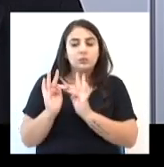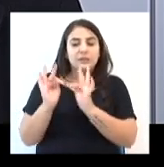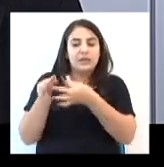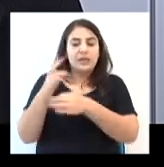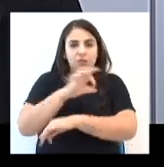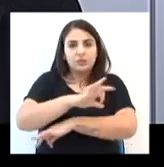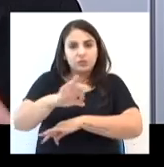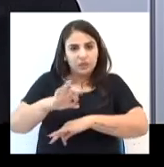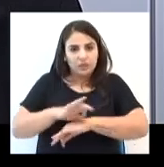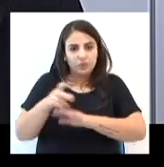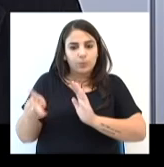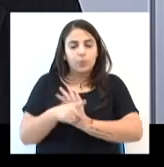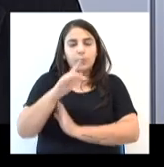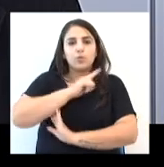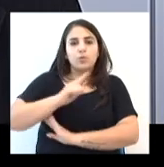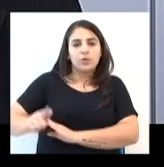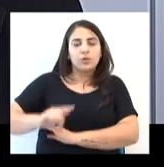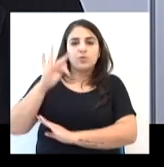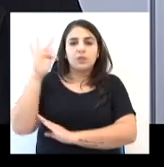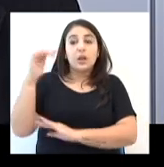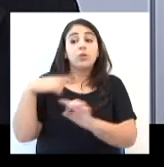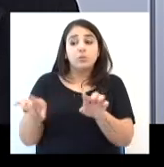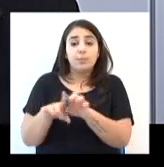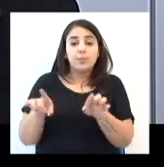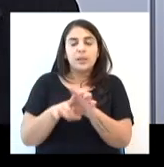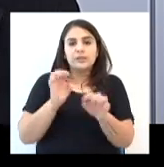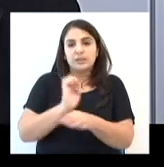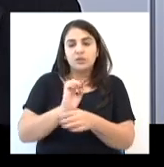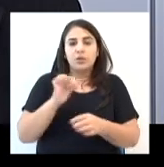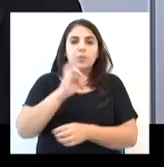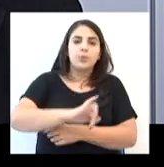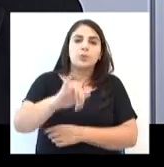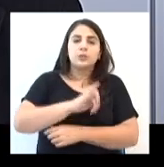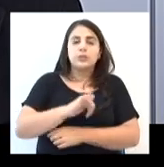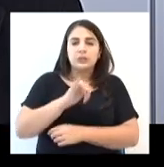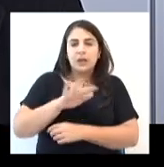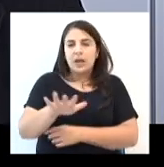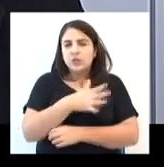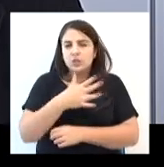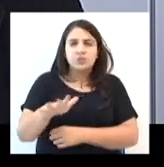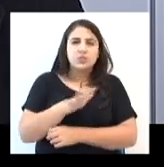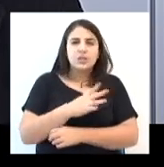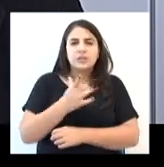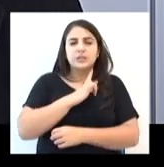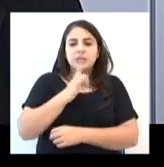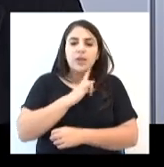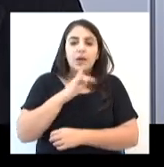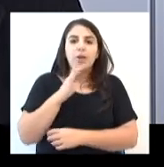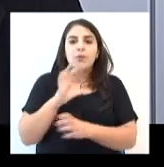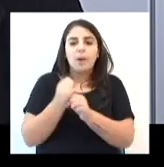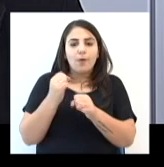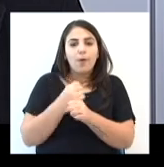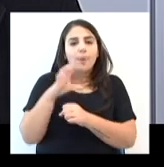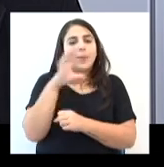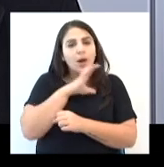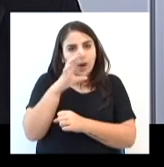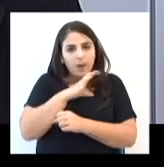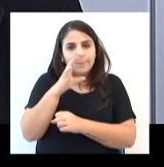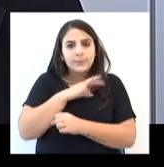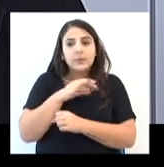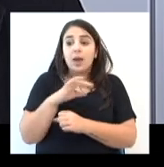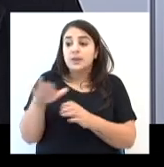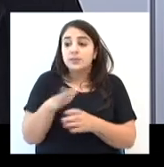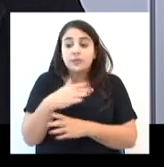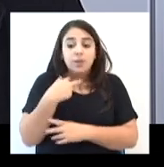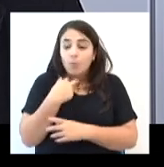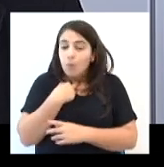governo federal e assim também com o governo estadual. Então isso para nós é importante porque às vezes há uma obra emergencial e essa obra emergencial